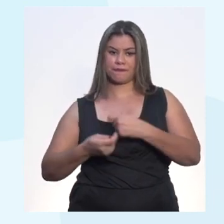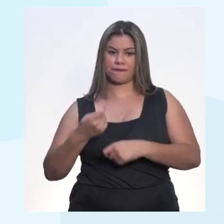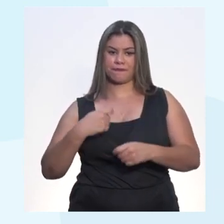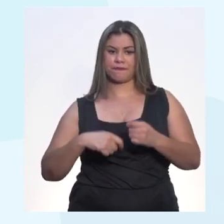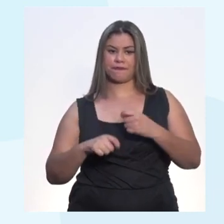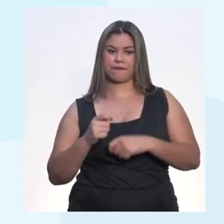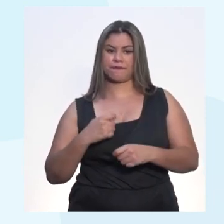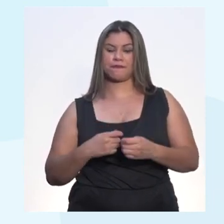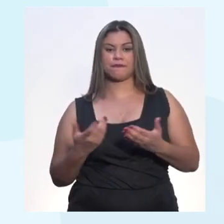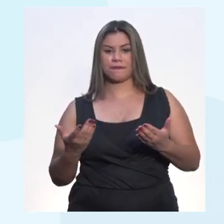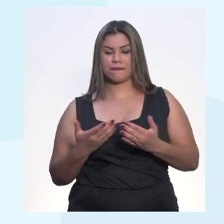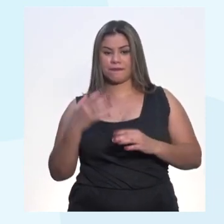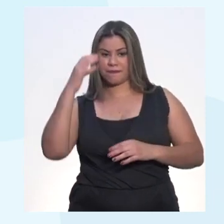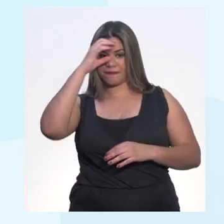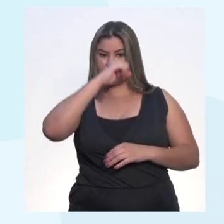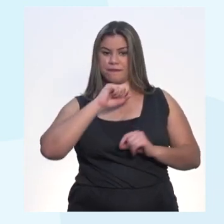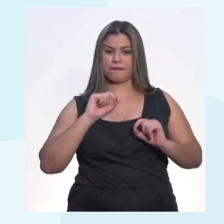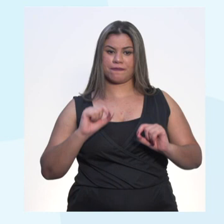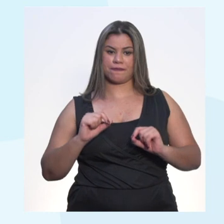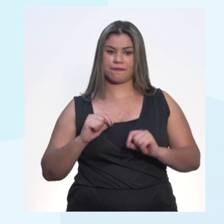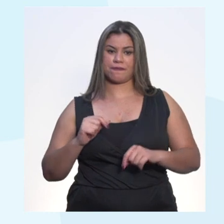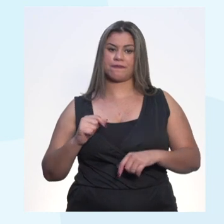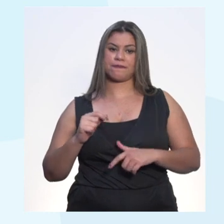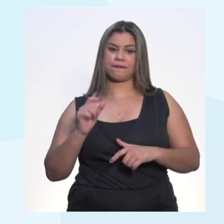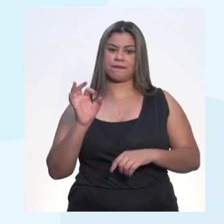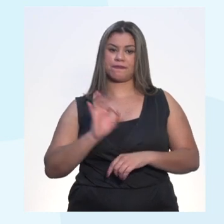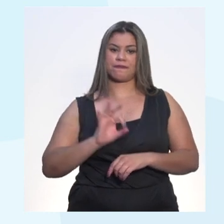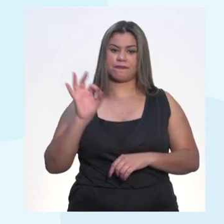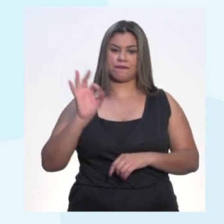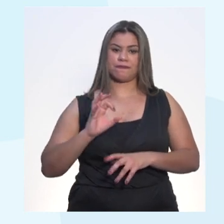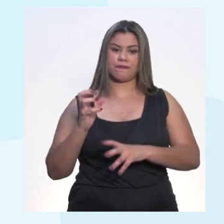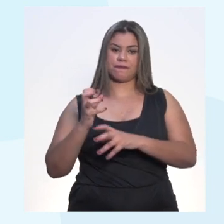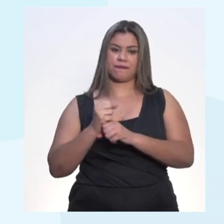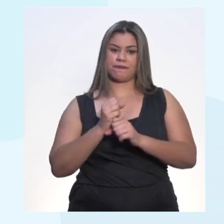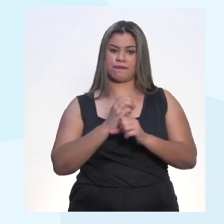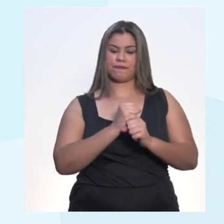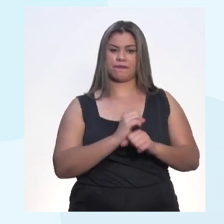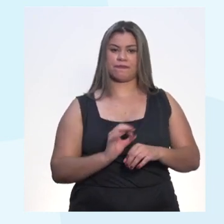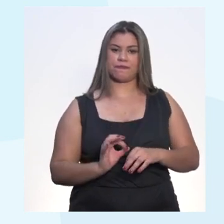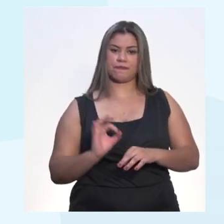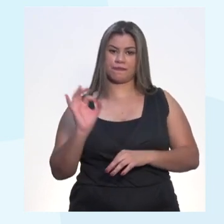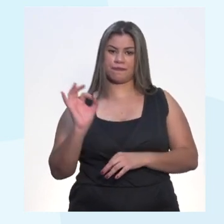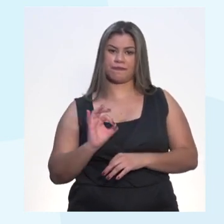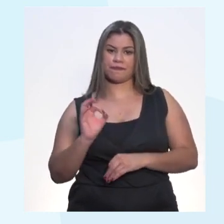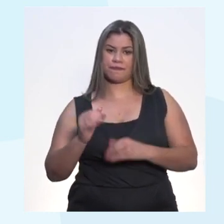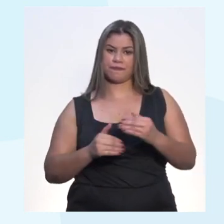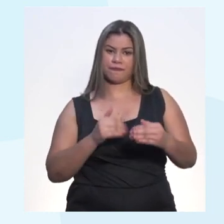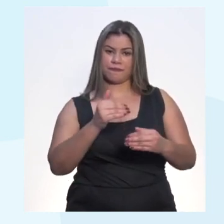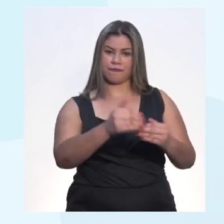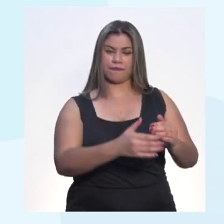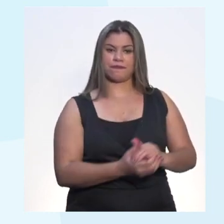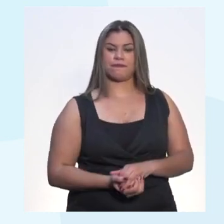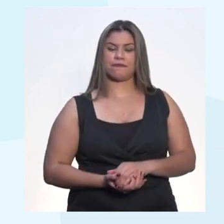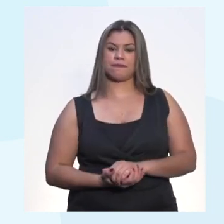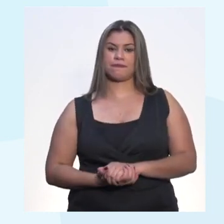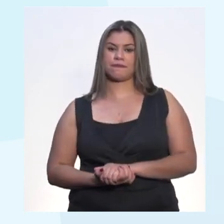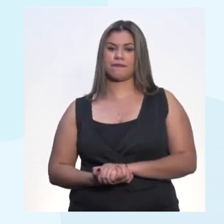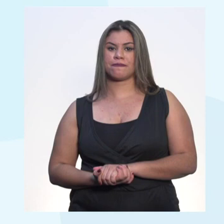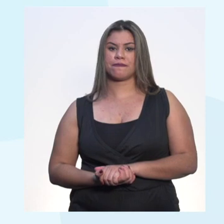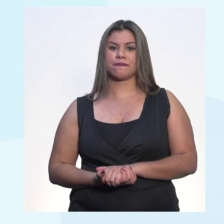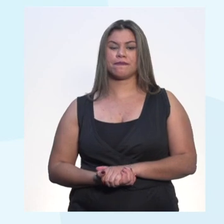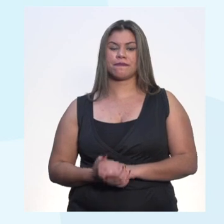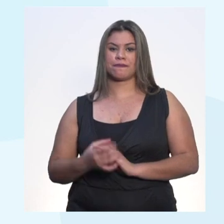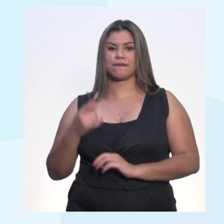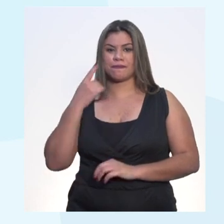conhecimento, porcentagens, problemas que envolvem cálculo de percentuais sucessivos. Então, essa relação com a